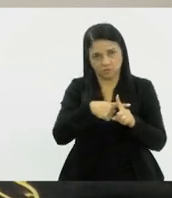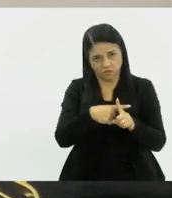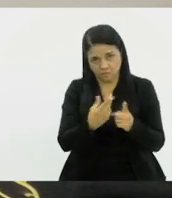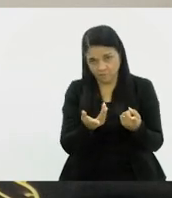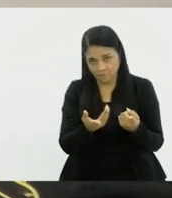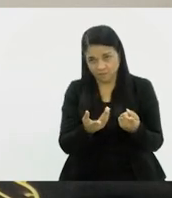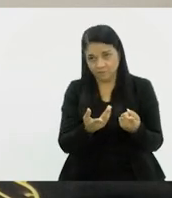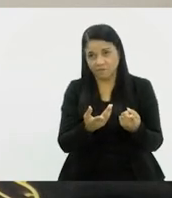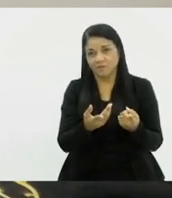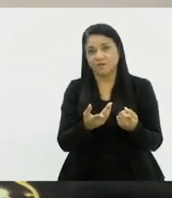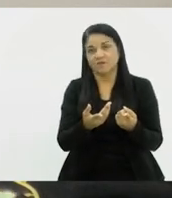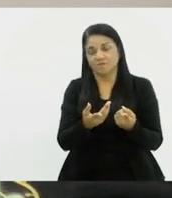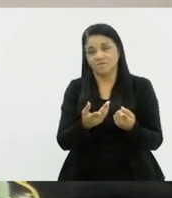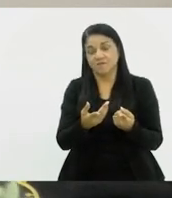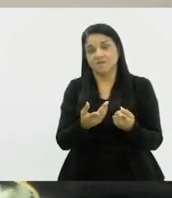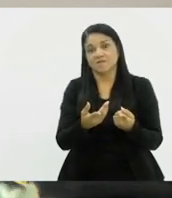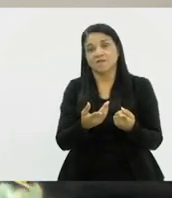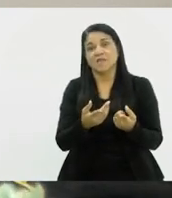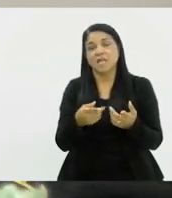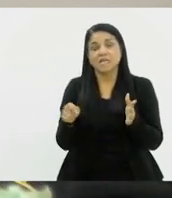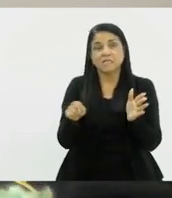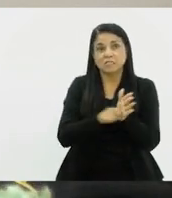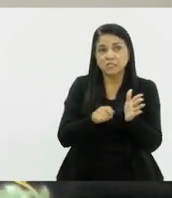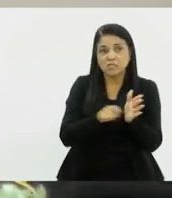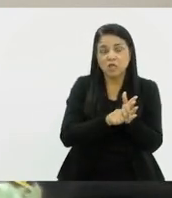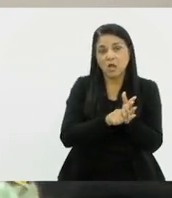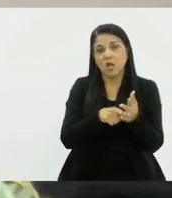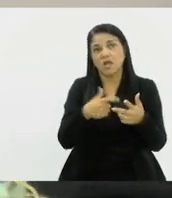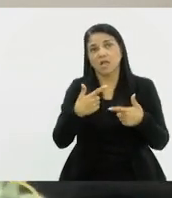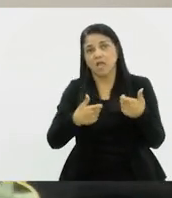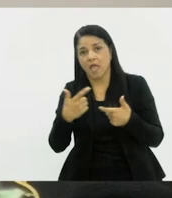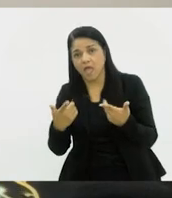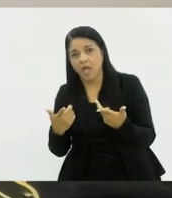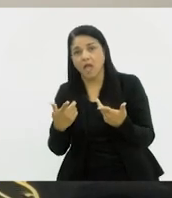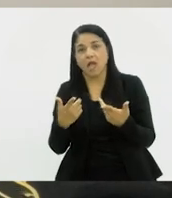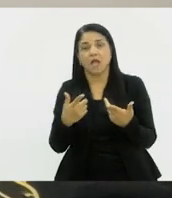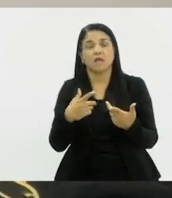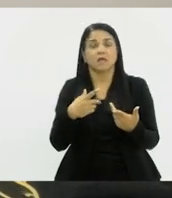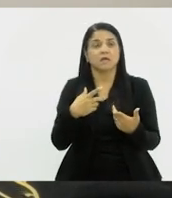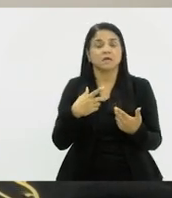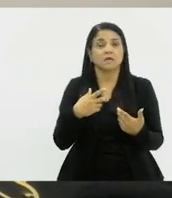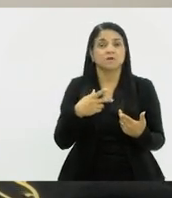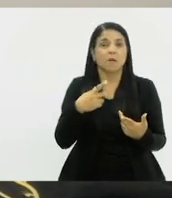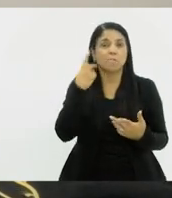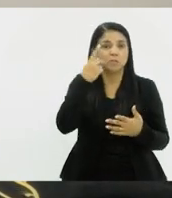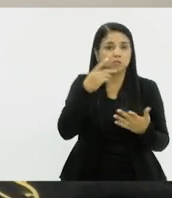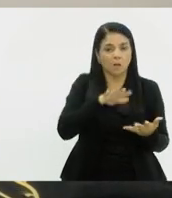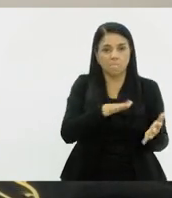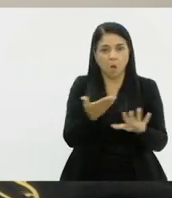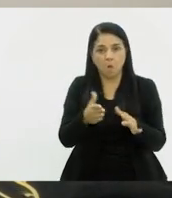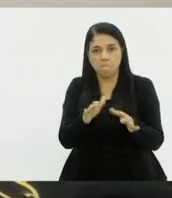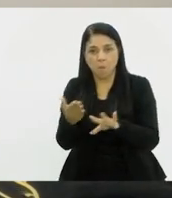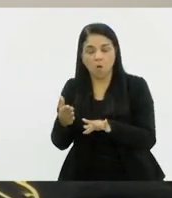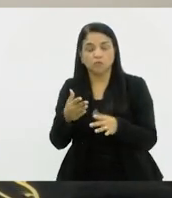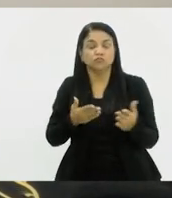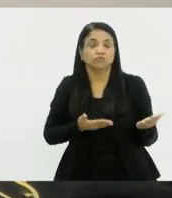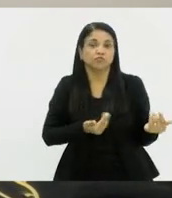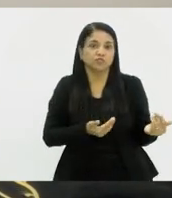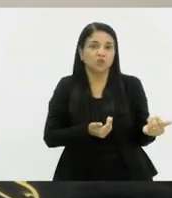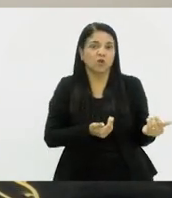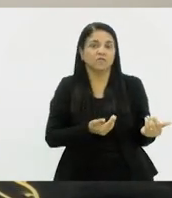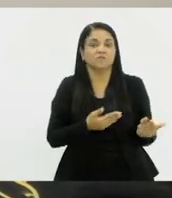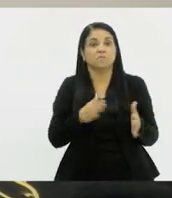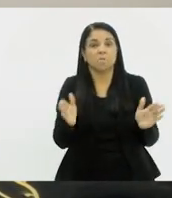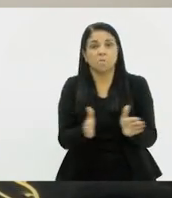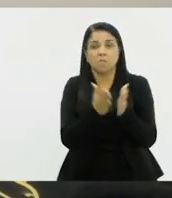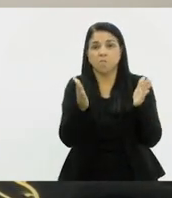aí é uma é uma guerra as drogas que na verdade é uma guerra contra as pessoas é uma política genocida em especial de jovens pobres e negros E também